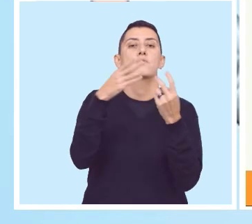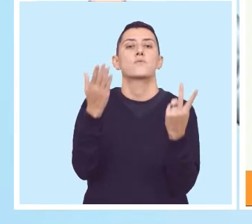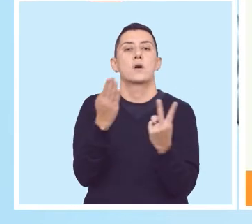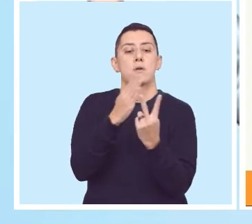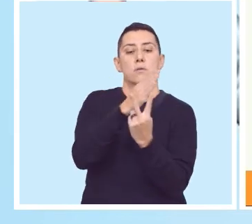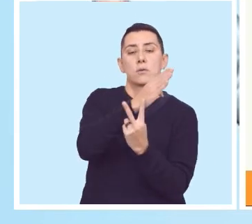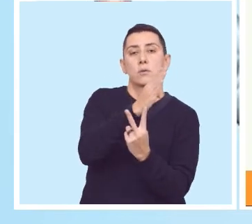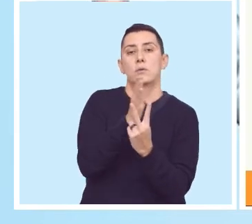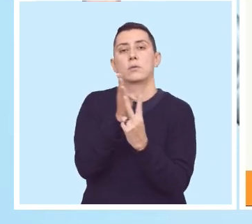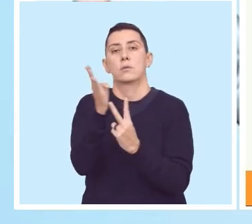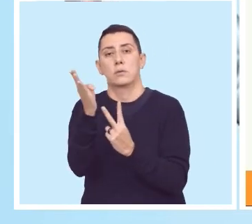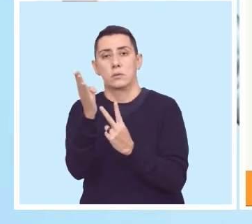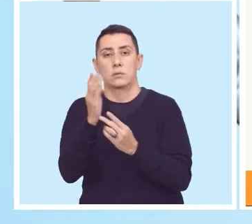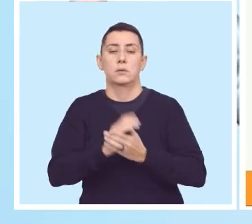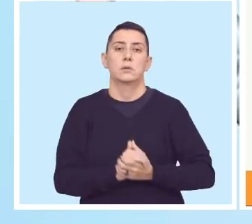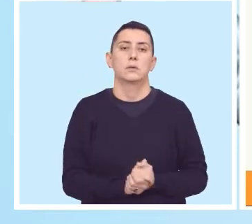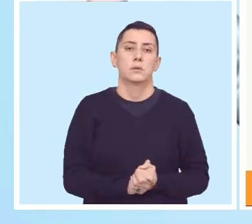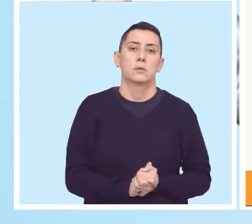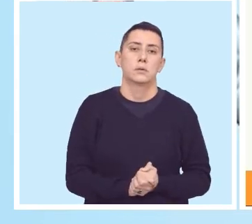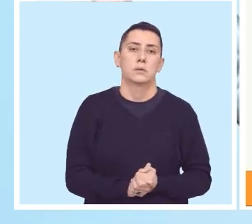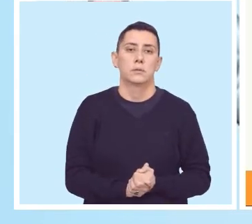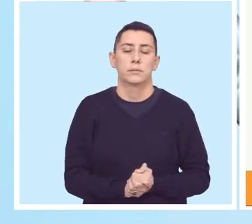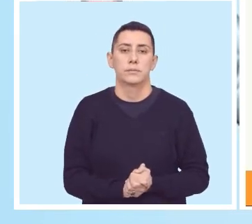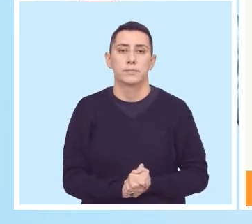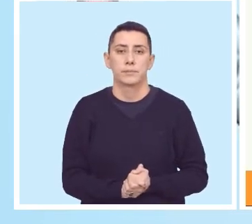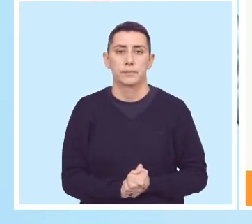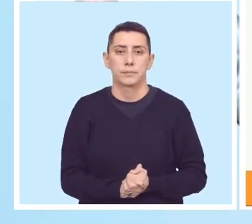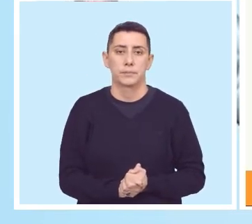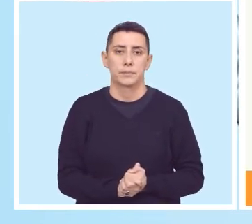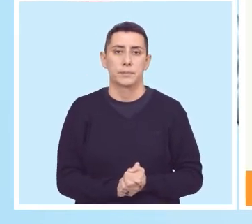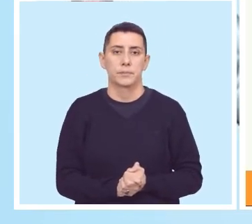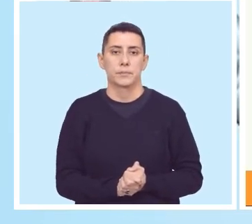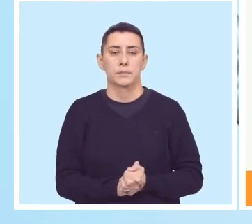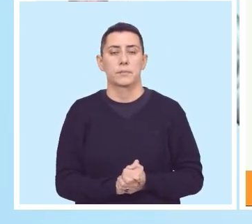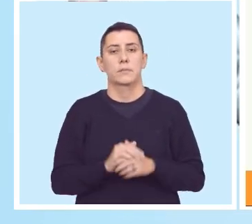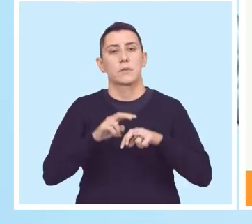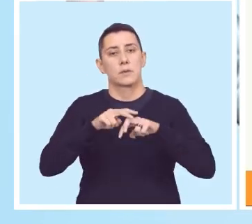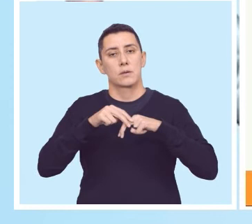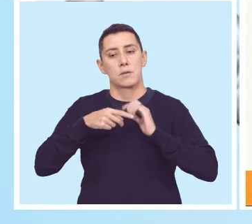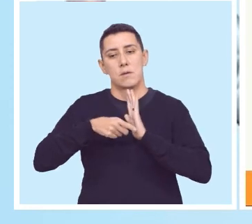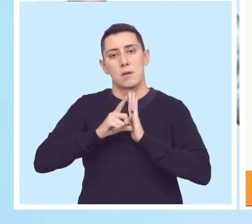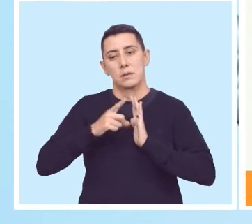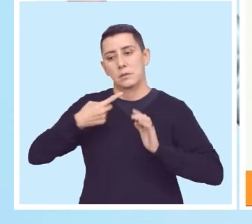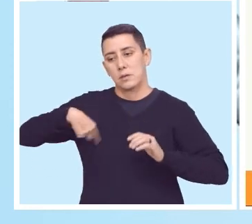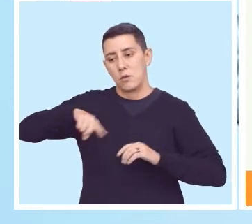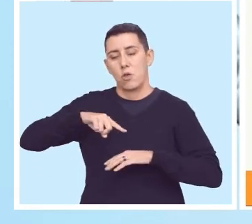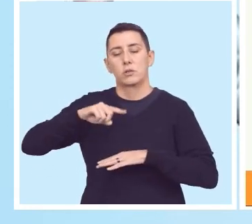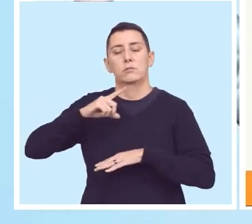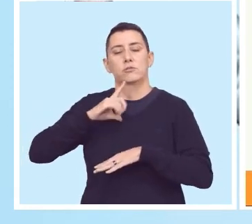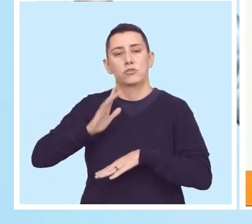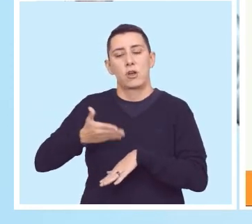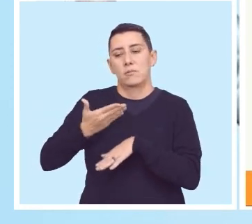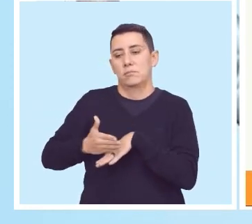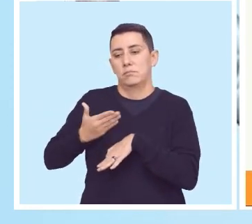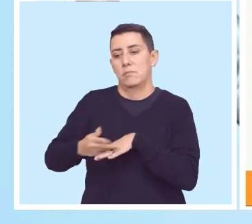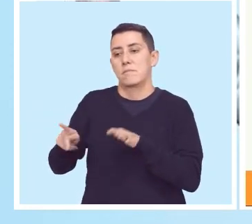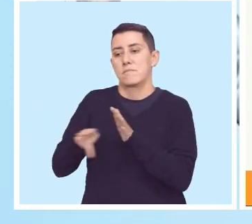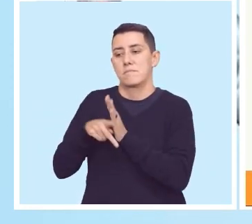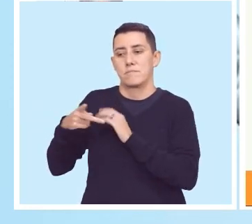a um modelo que foi treinado por meio do serviço XML da HAL